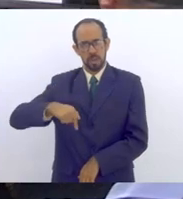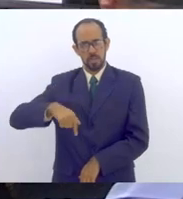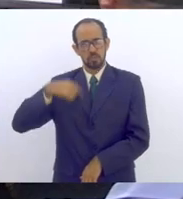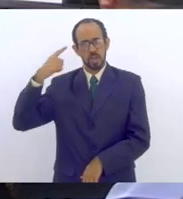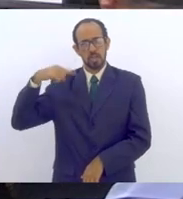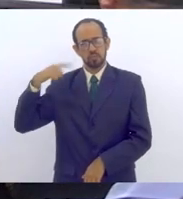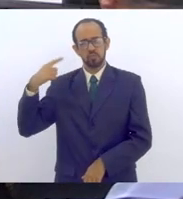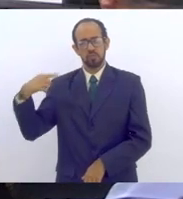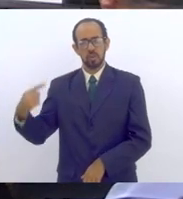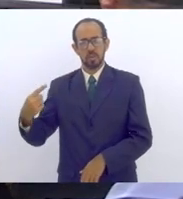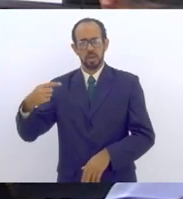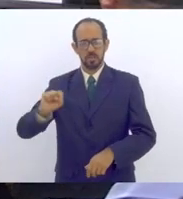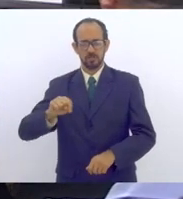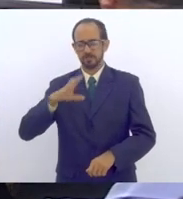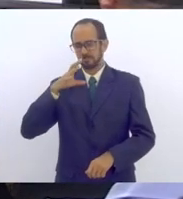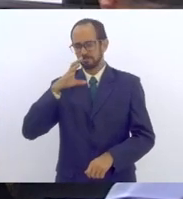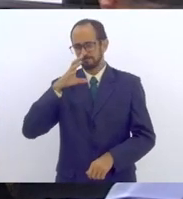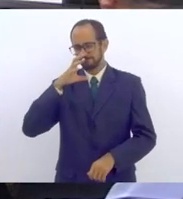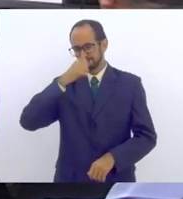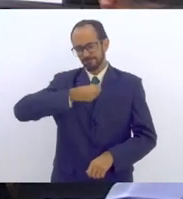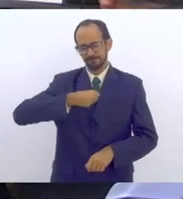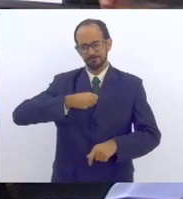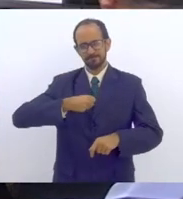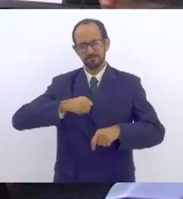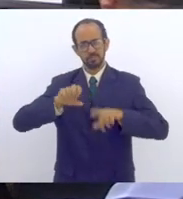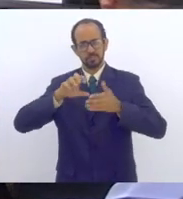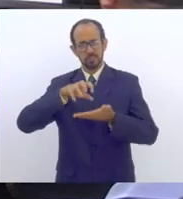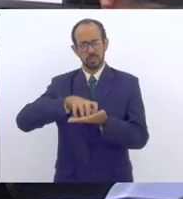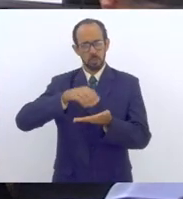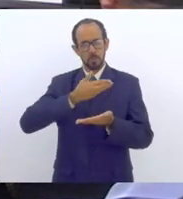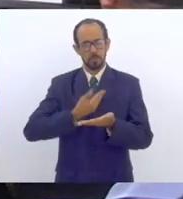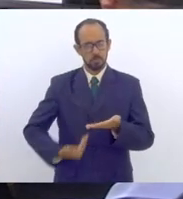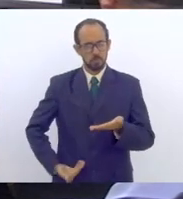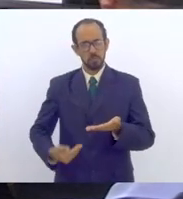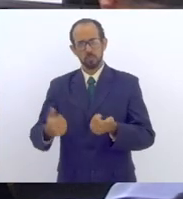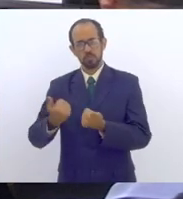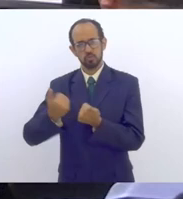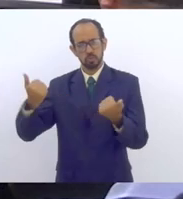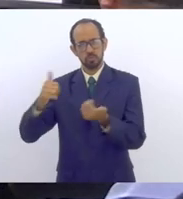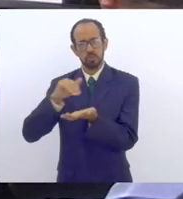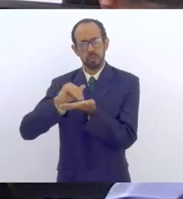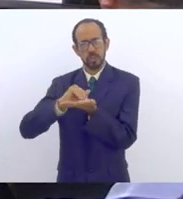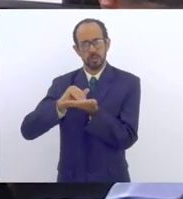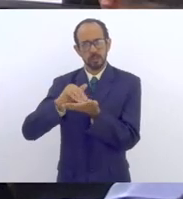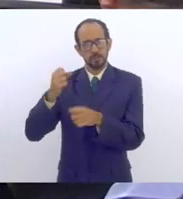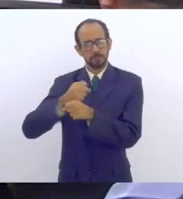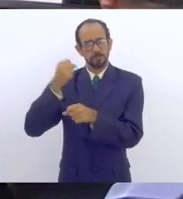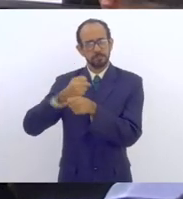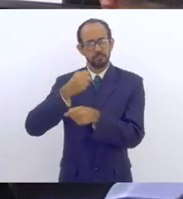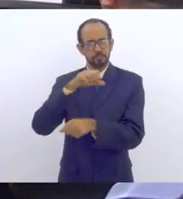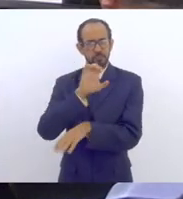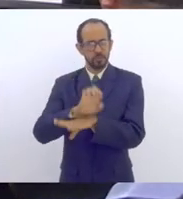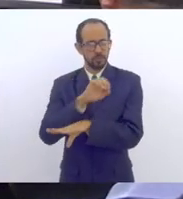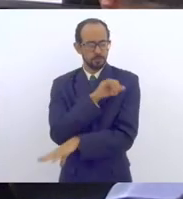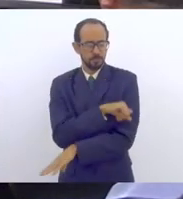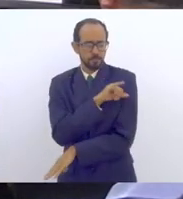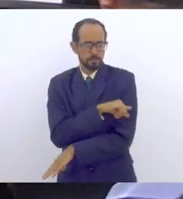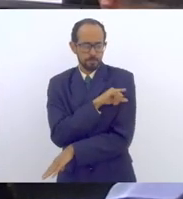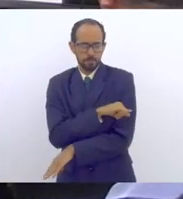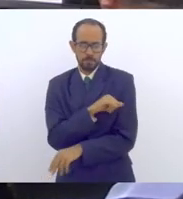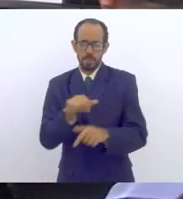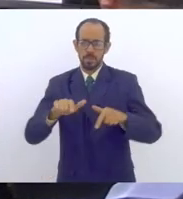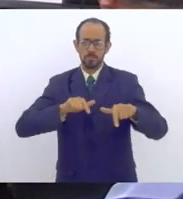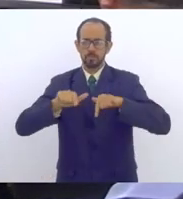intensa vivência no setor público pois subsecretário de projetos especiais na Secretaria de infraestrutura e obra do Estado do Rio de Janeiro prestou